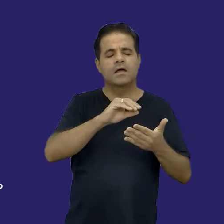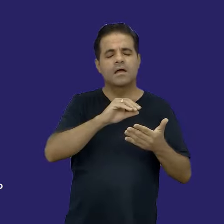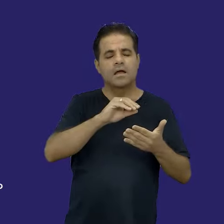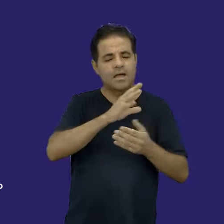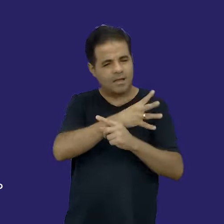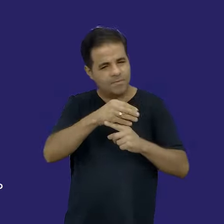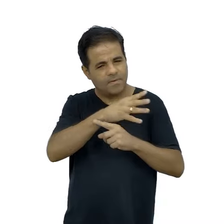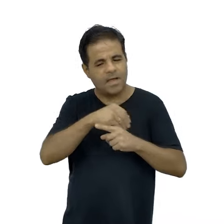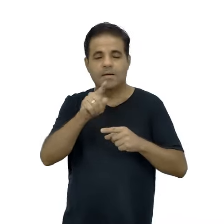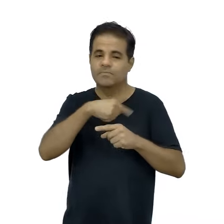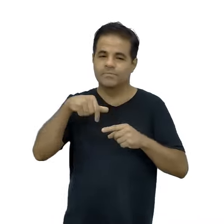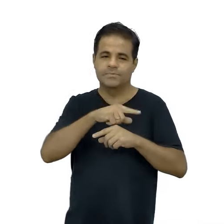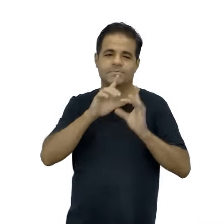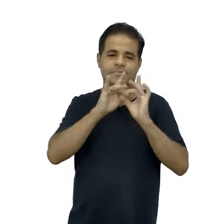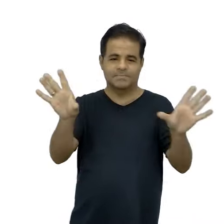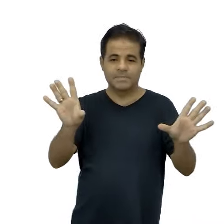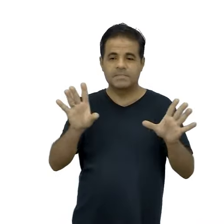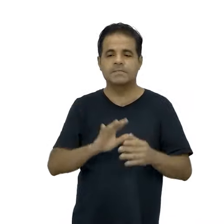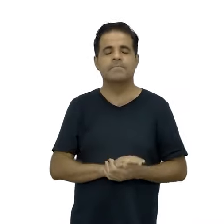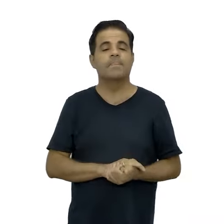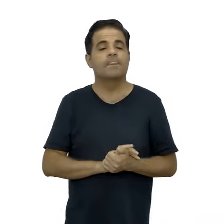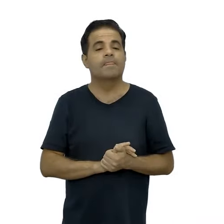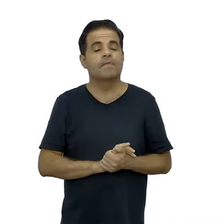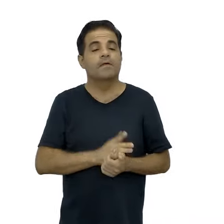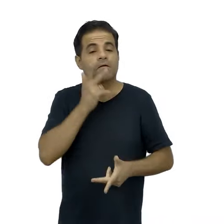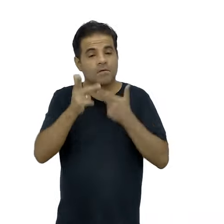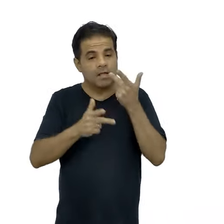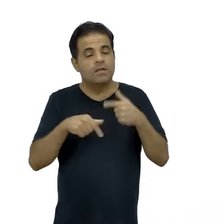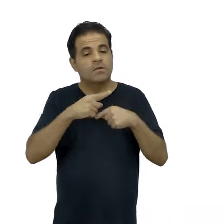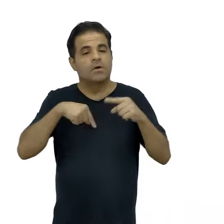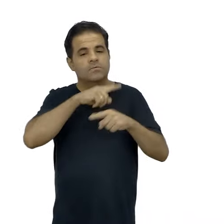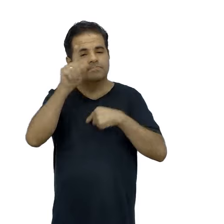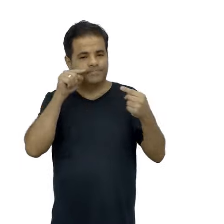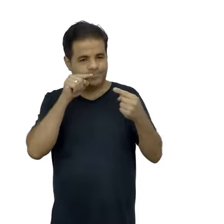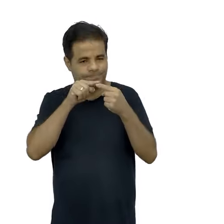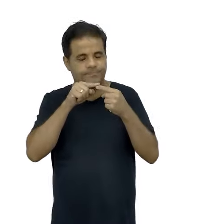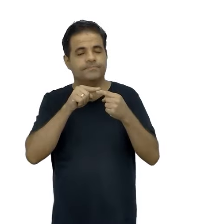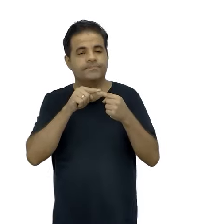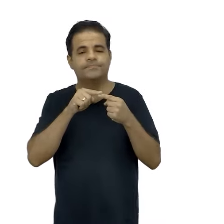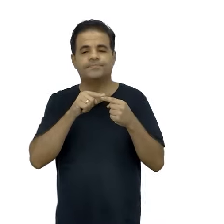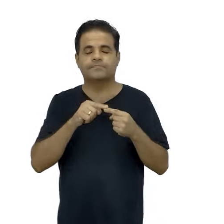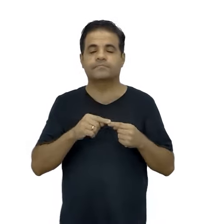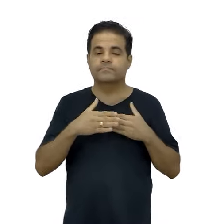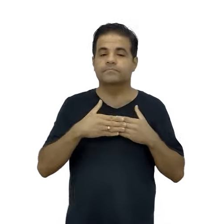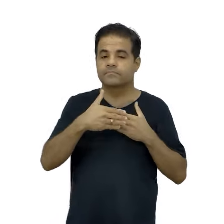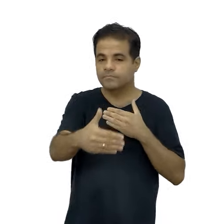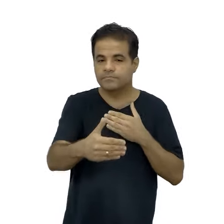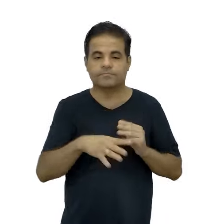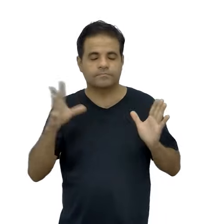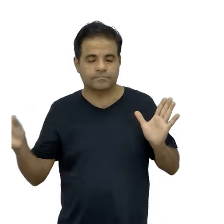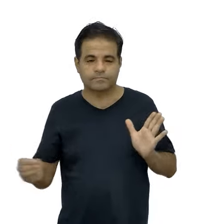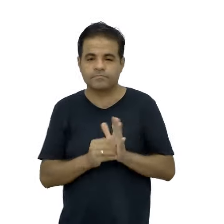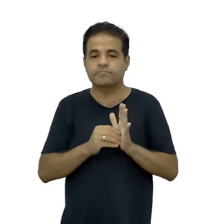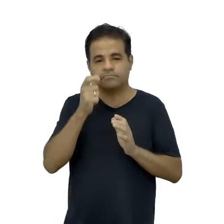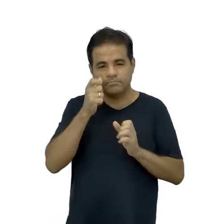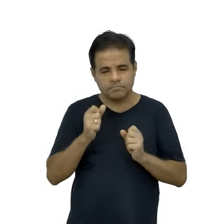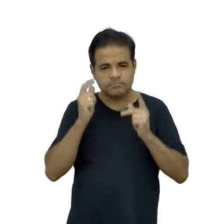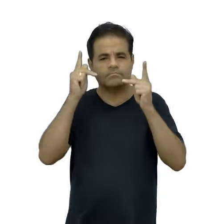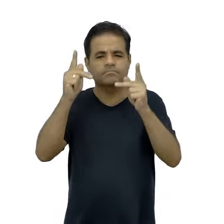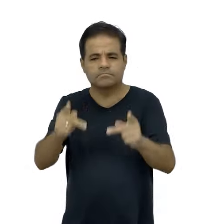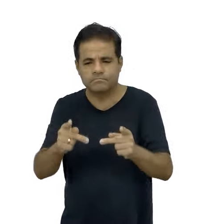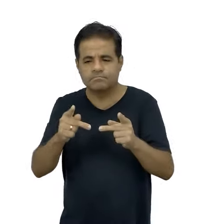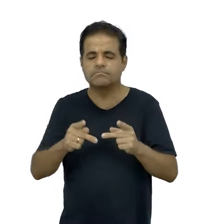disponibiliza. Bom, falando um pouco sobre os nossos objetivos, hoje nós iremos revisitar